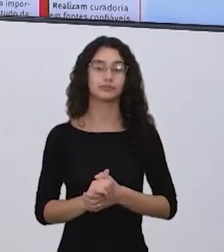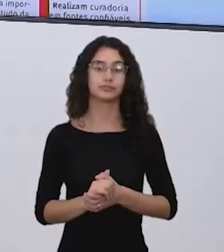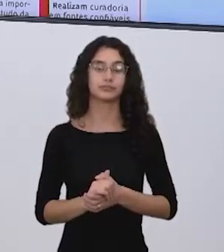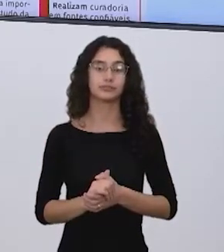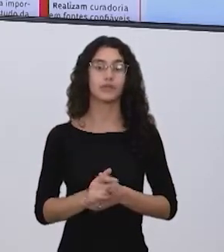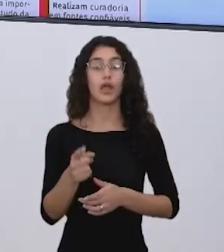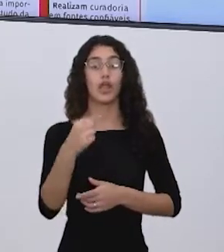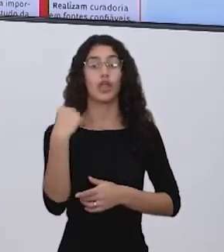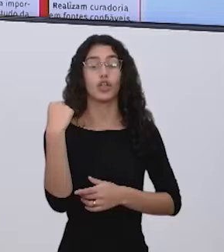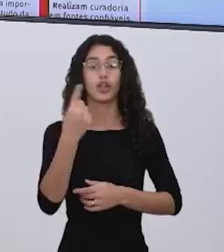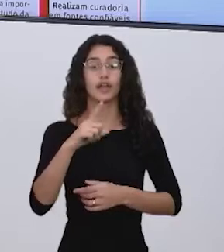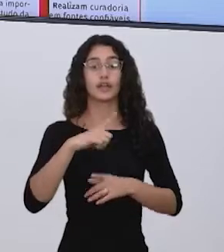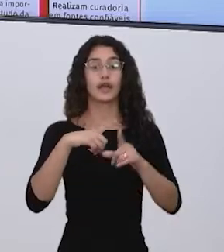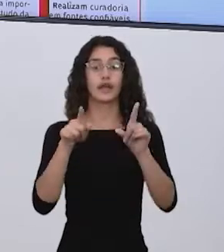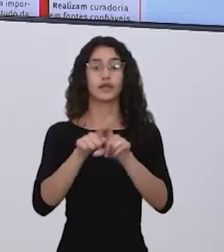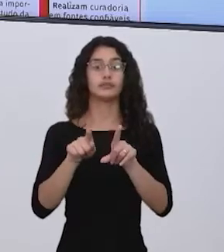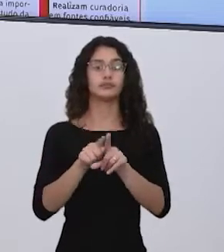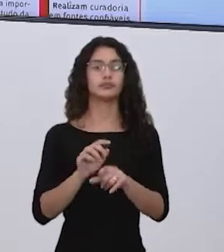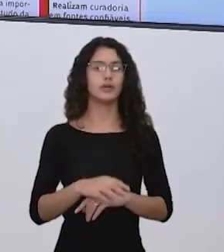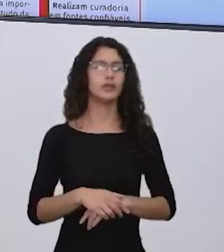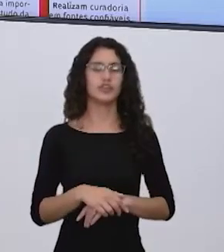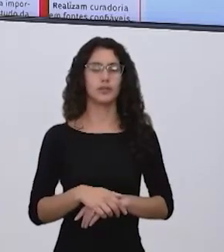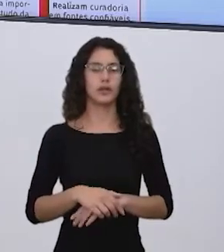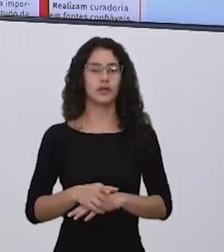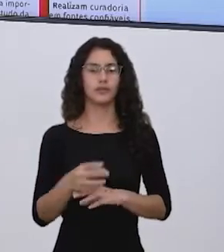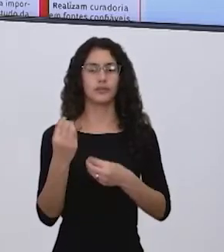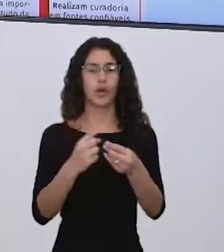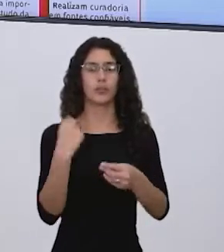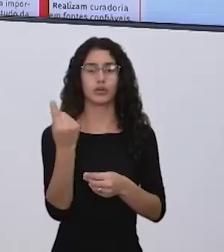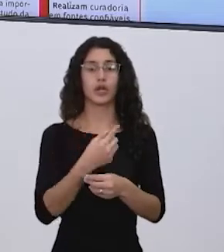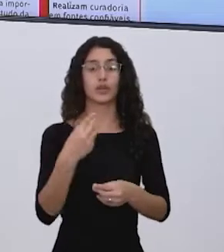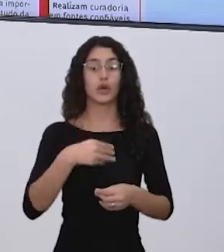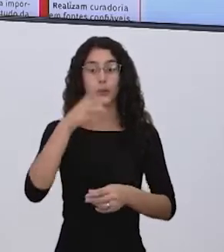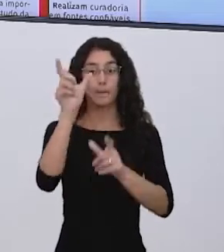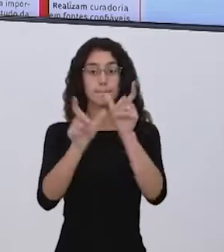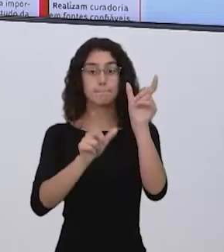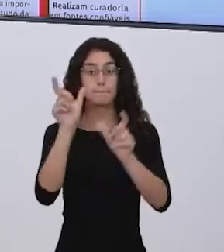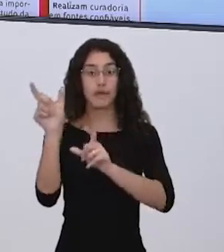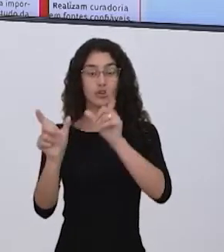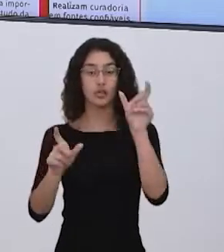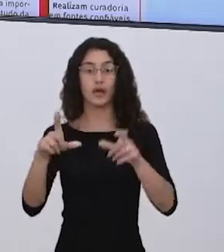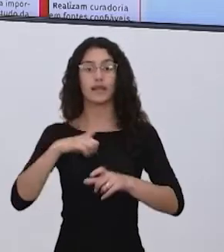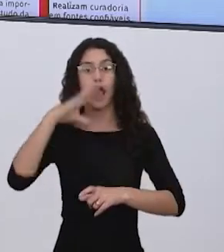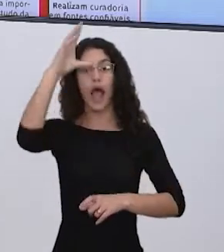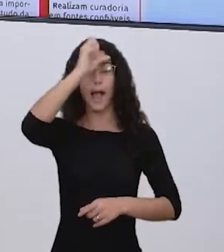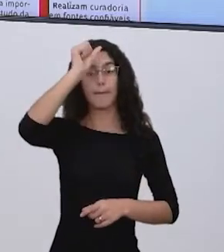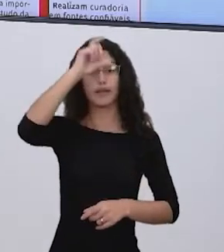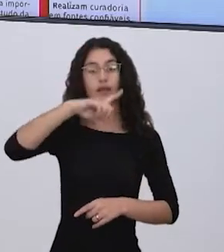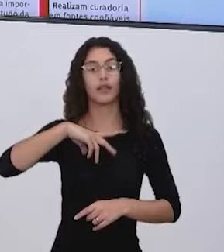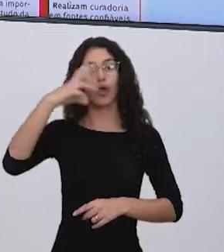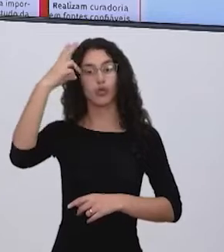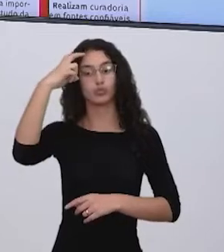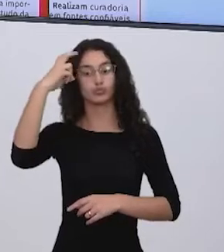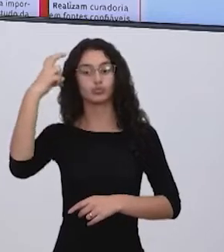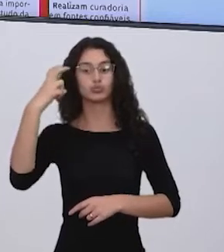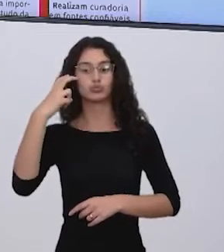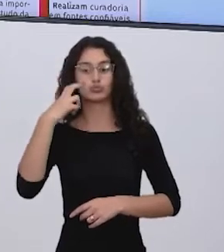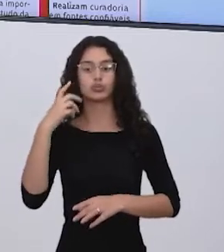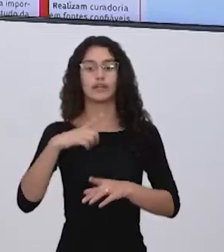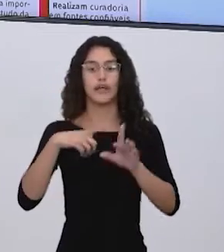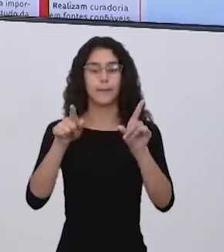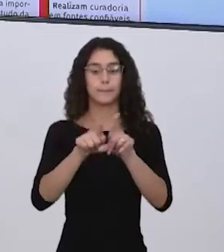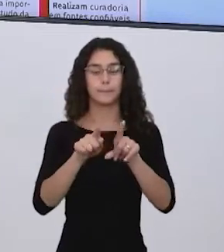a gente nessa etapa é como nós, enquanto pessoas, aprendemos cultura, como a